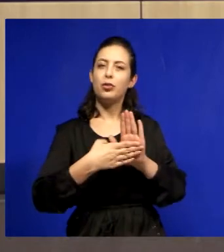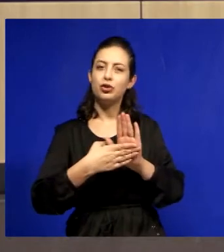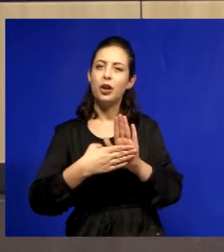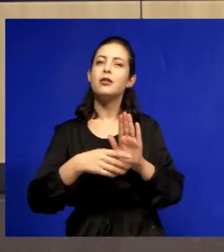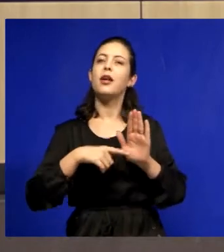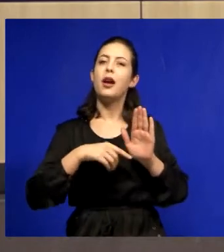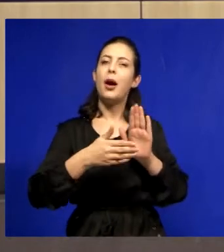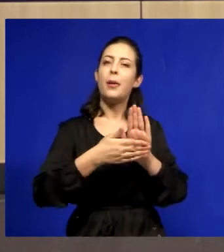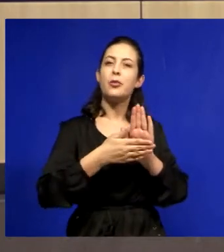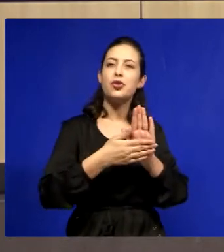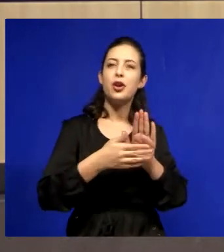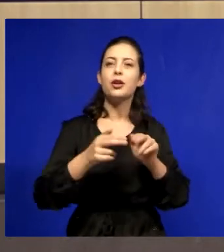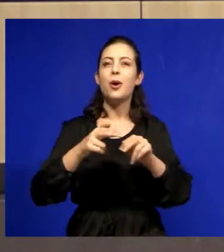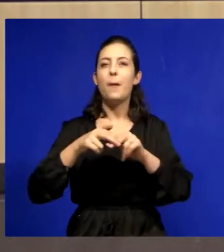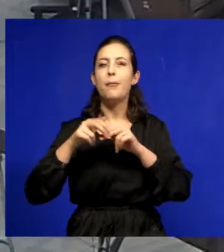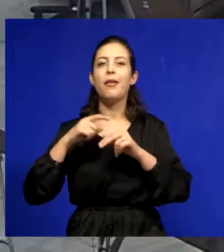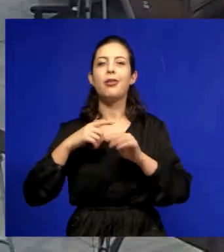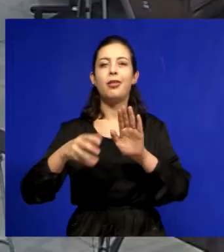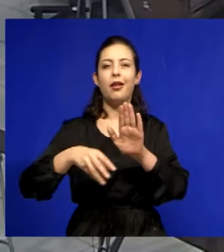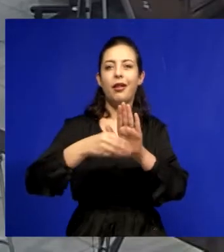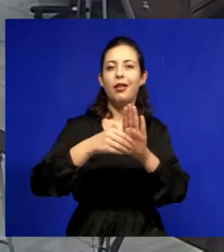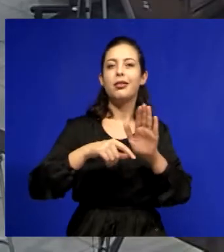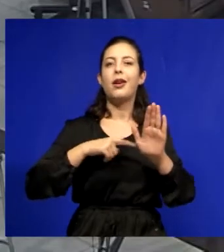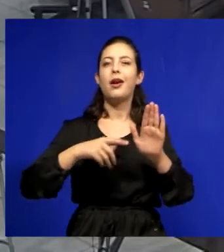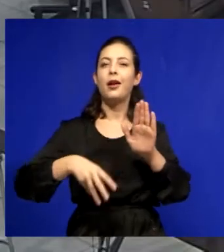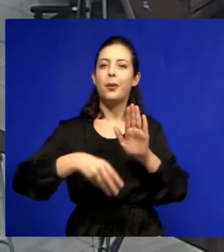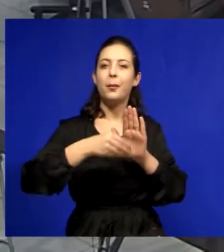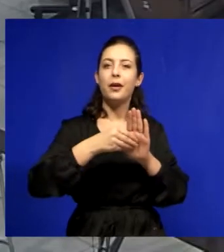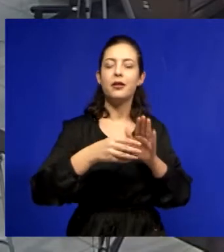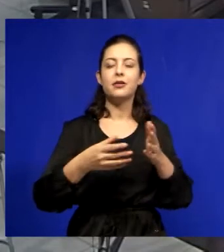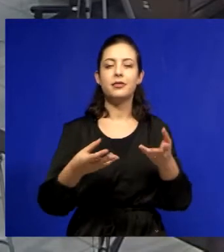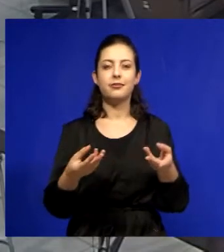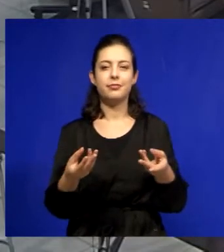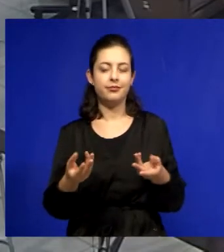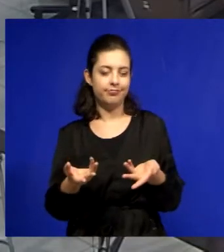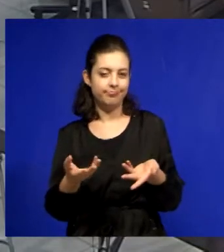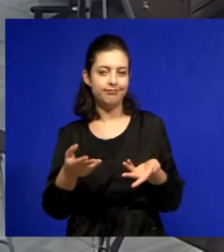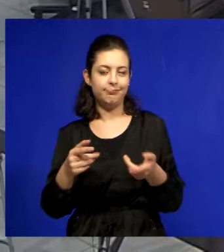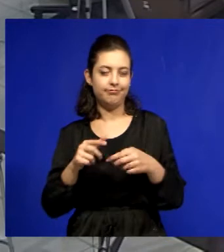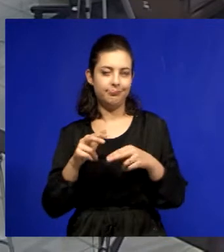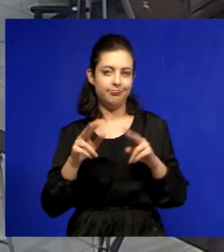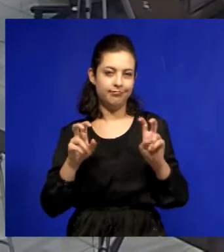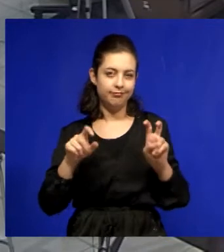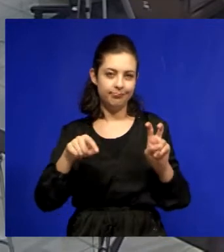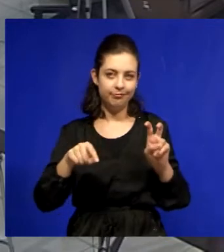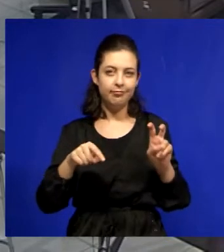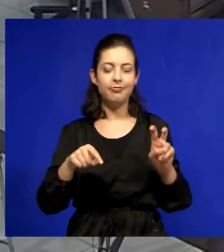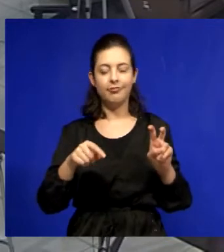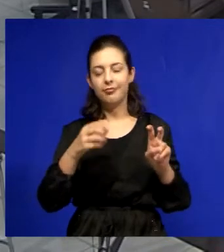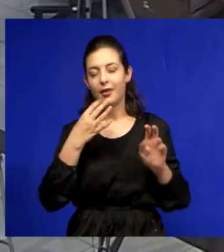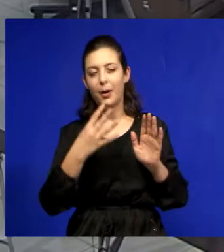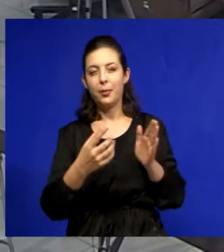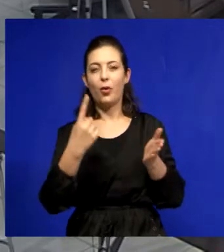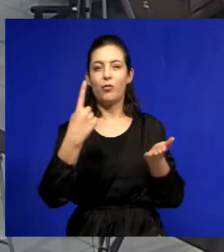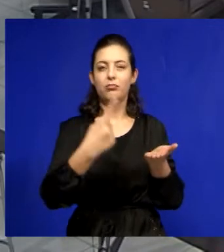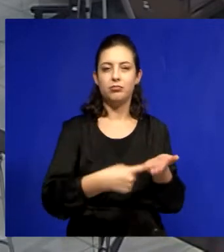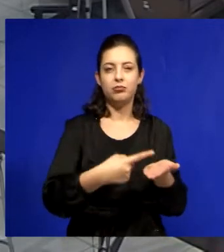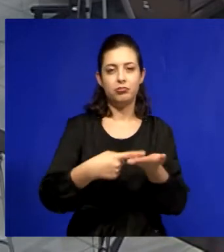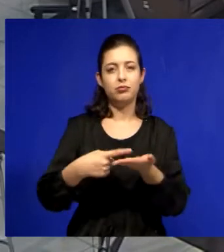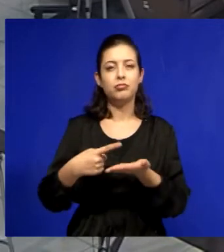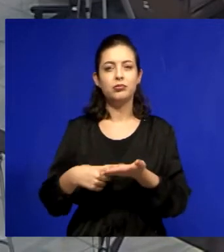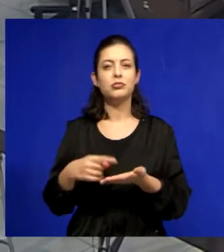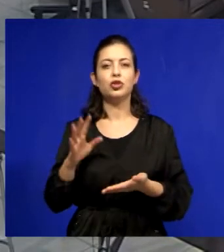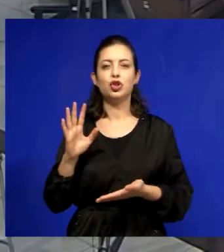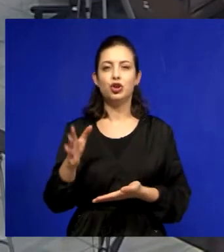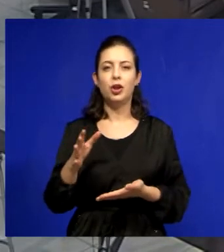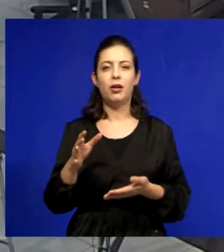flávio por conta das emendas como é né caminho com relação a isso é bom você já agendar mesmo que ela já